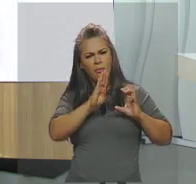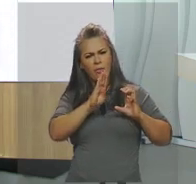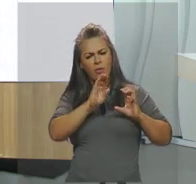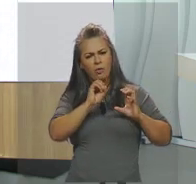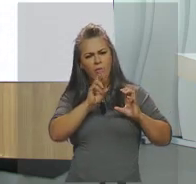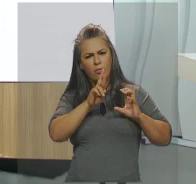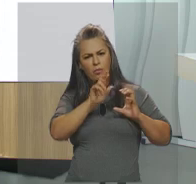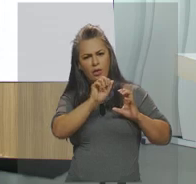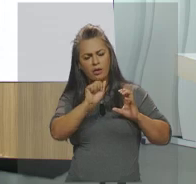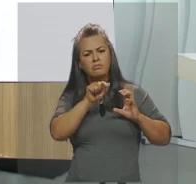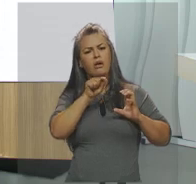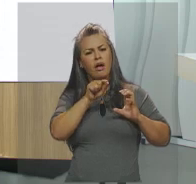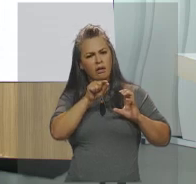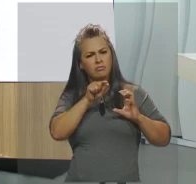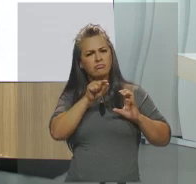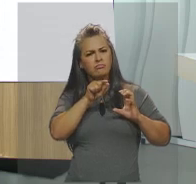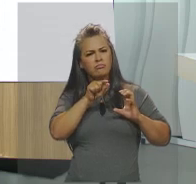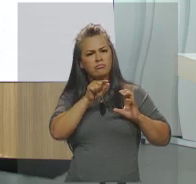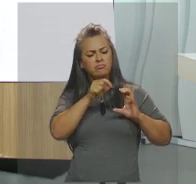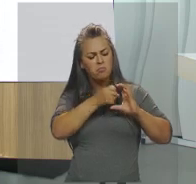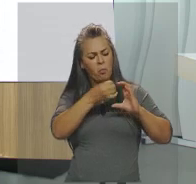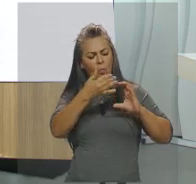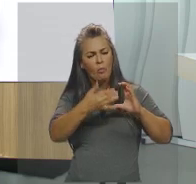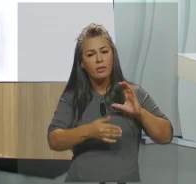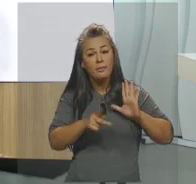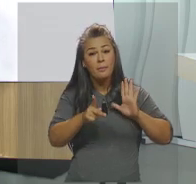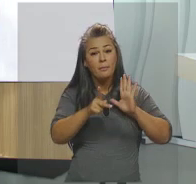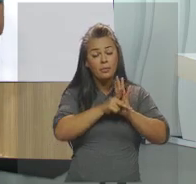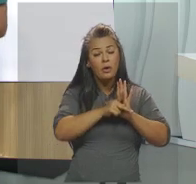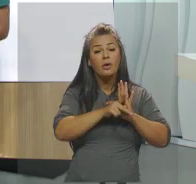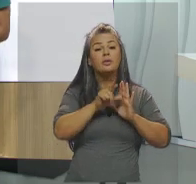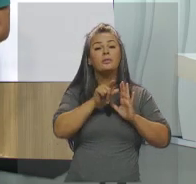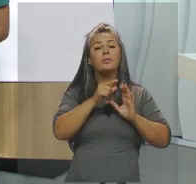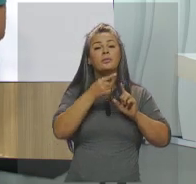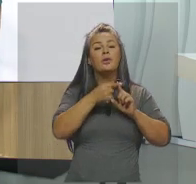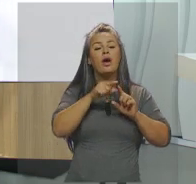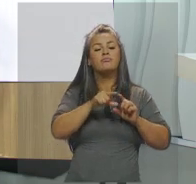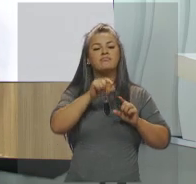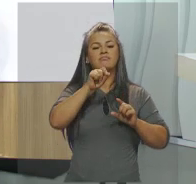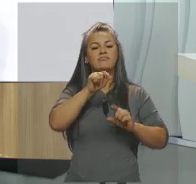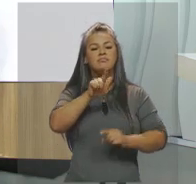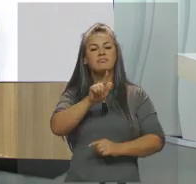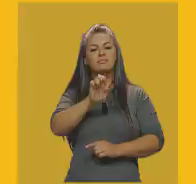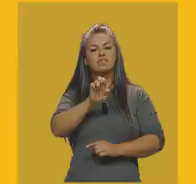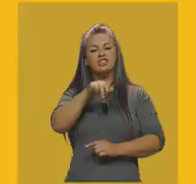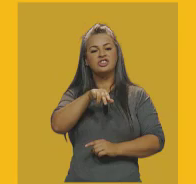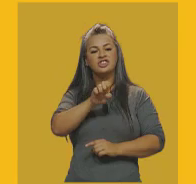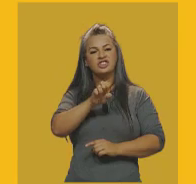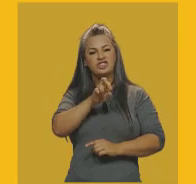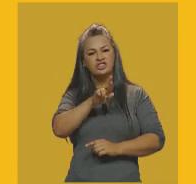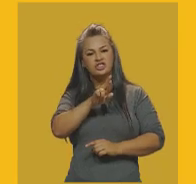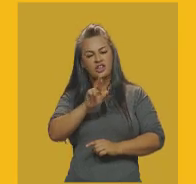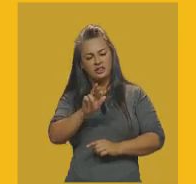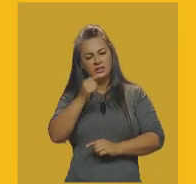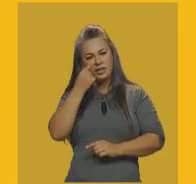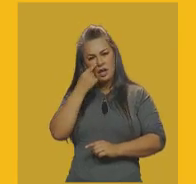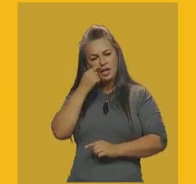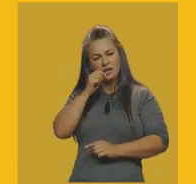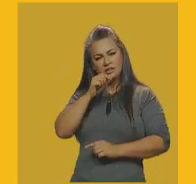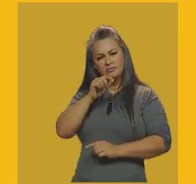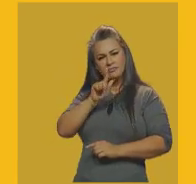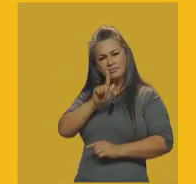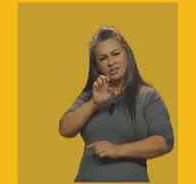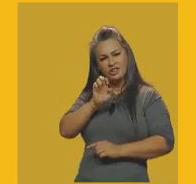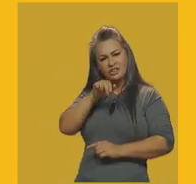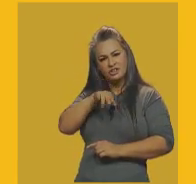por uma interação de genes. Isso mesmo, olha só que legal. A forma discoide das abóboras,